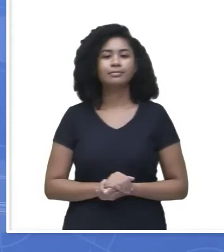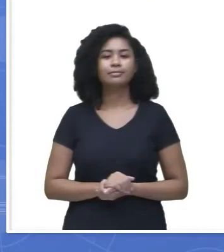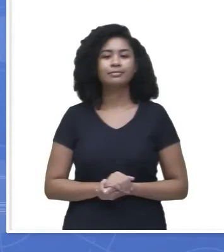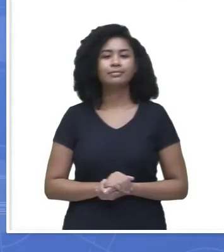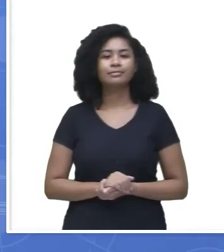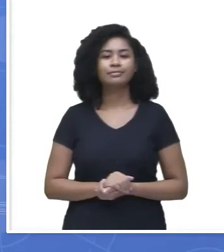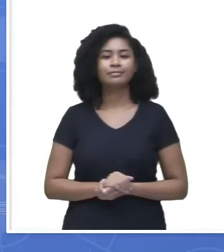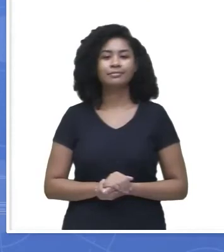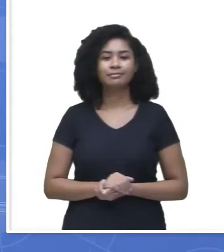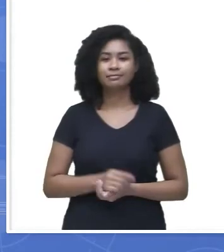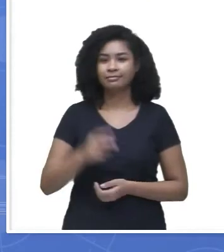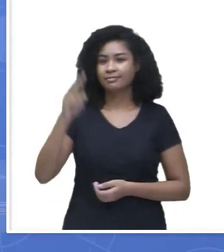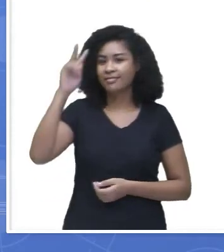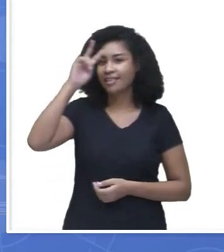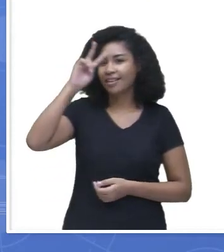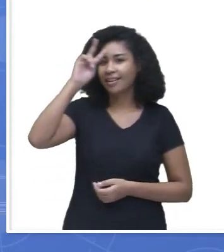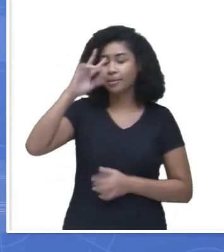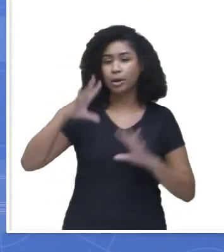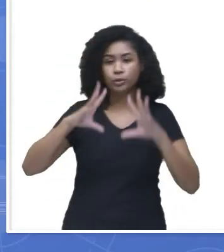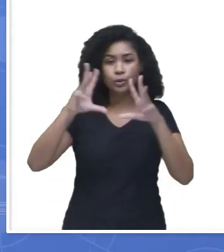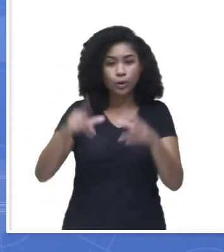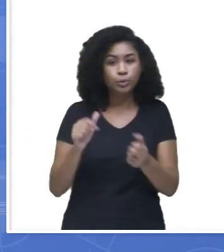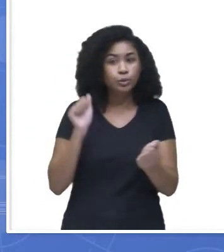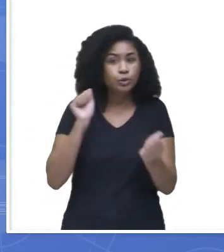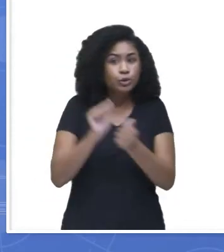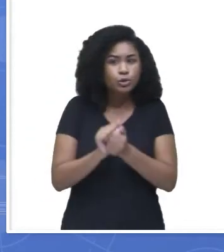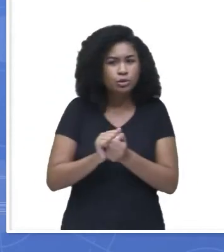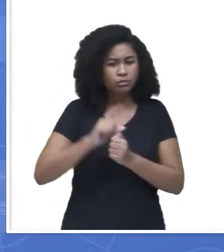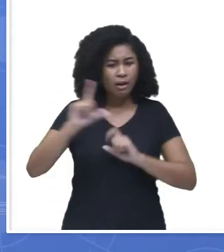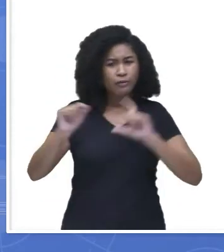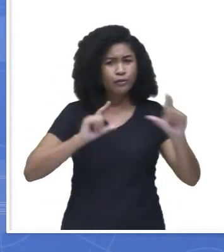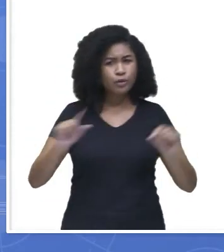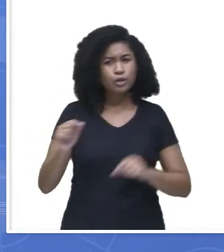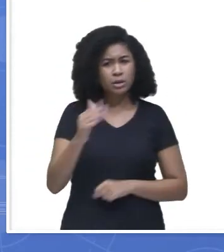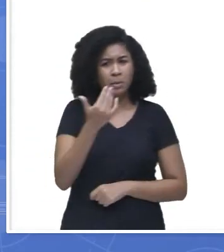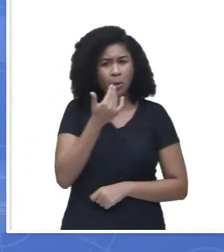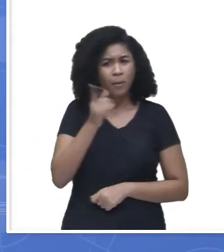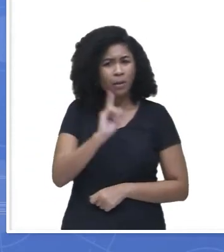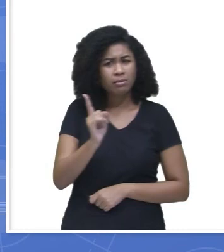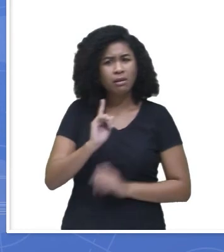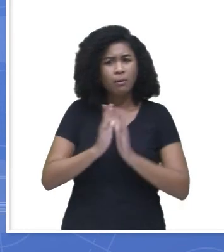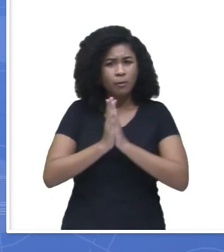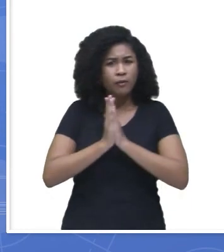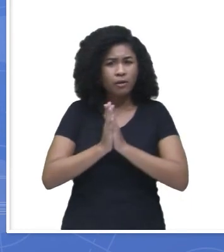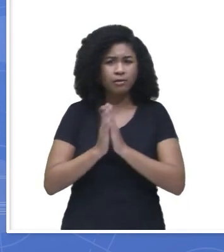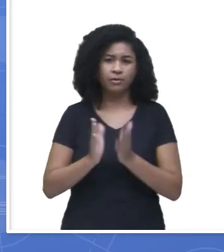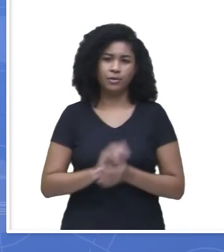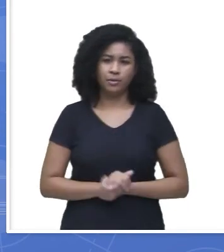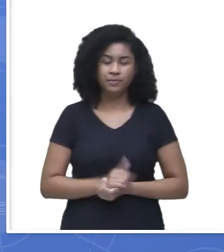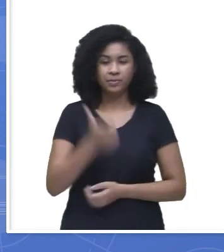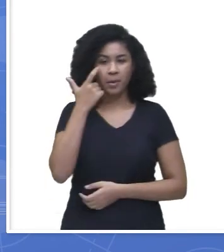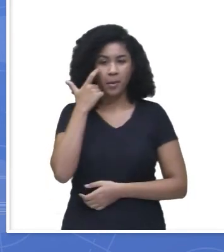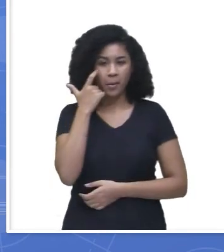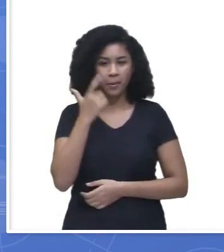Qual é o nosso combinado? Todo mundo junto, viu? Nada de correr aí pro almoço ou pro lanche não, tá? Então vamos